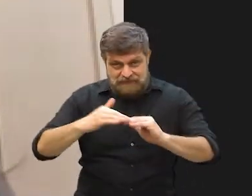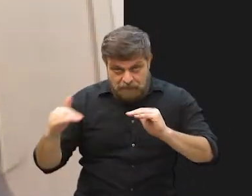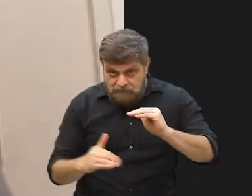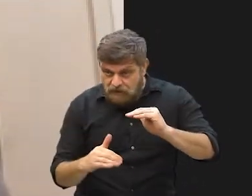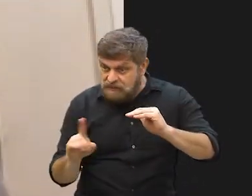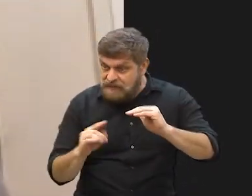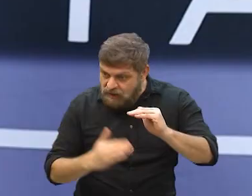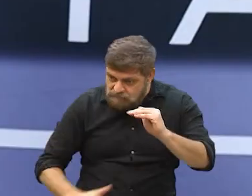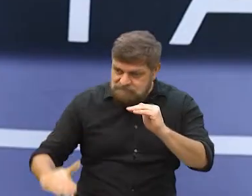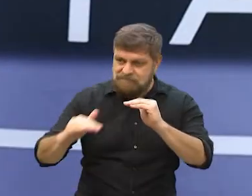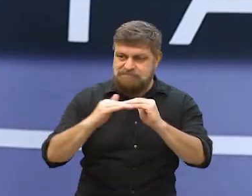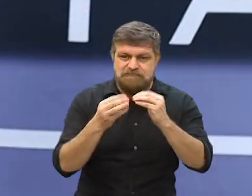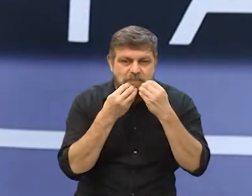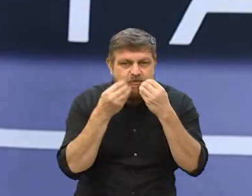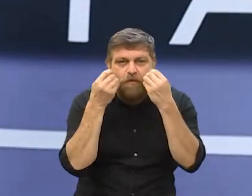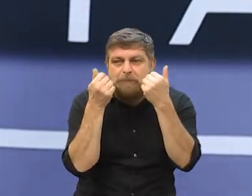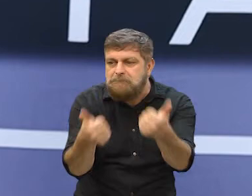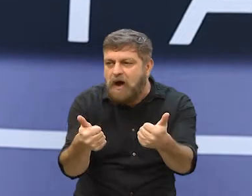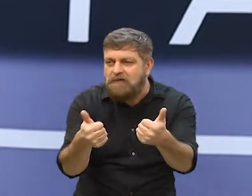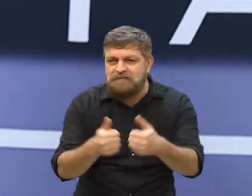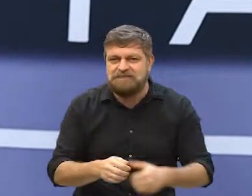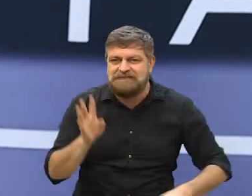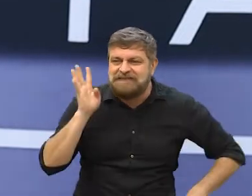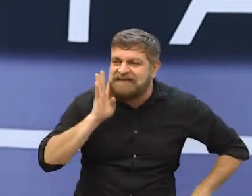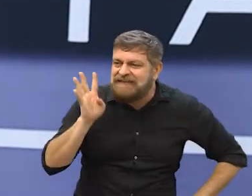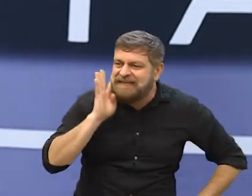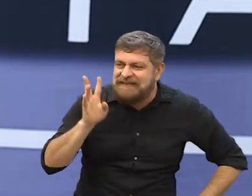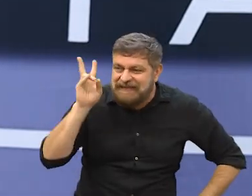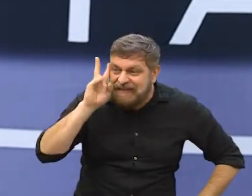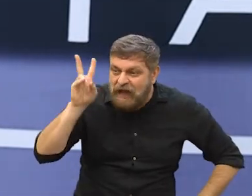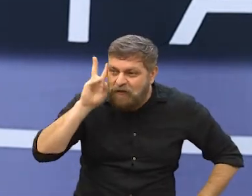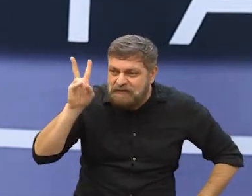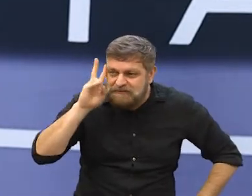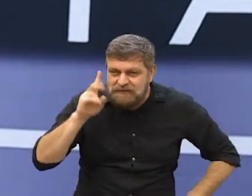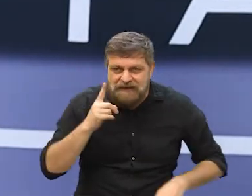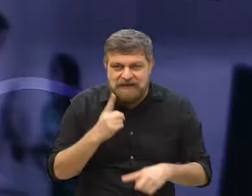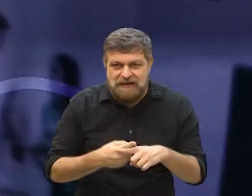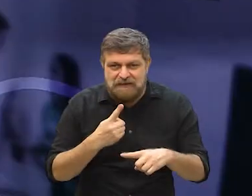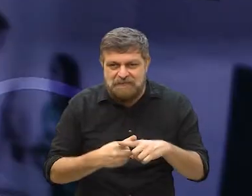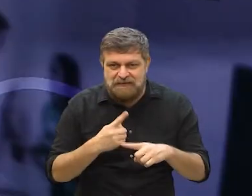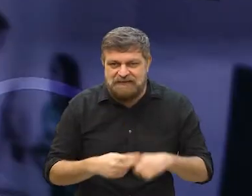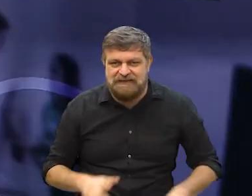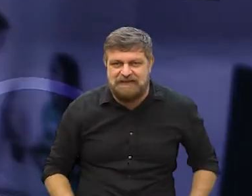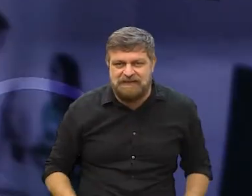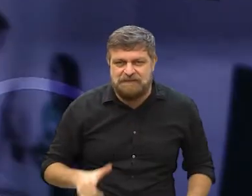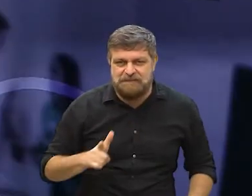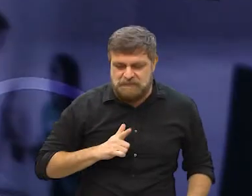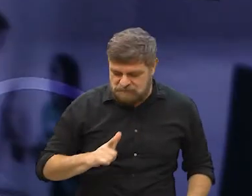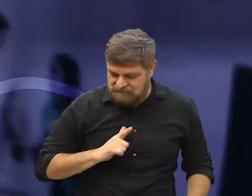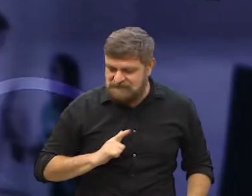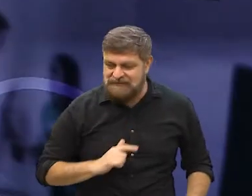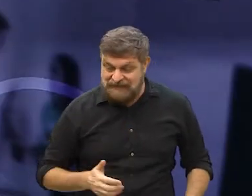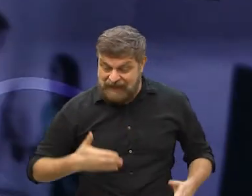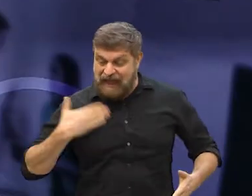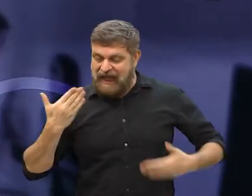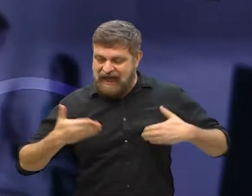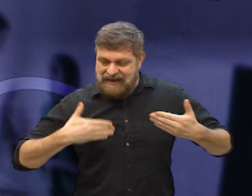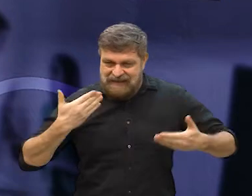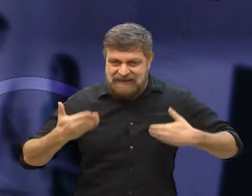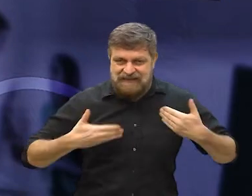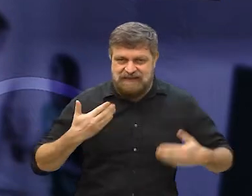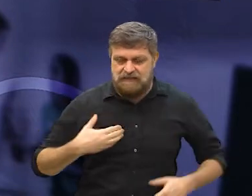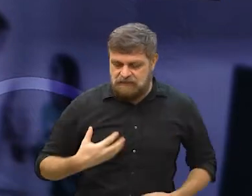bom. Que legal ouvir você contar essa história, Valdirene, porque realmente essa alegria,